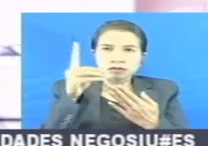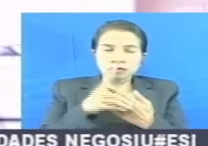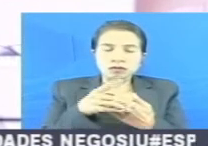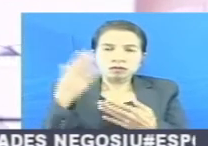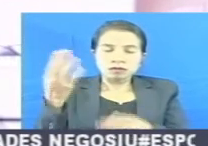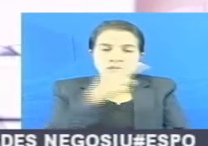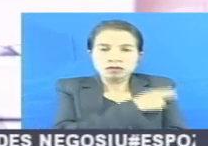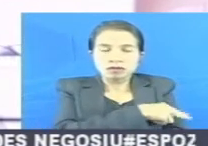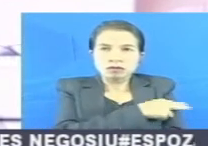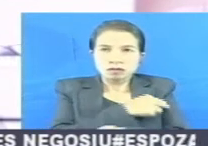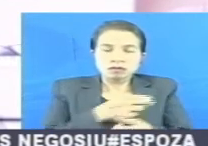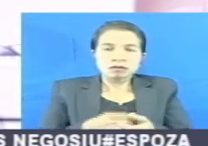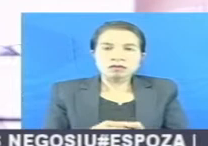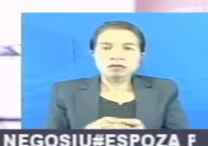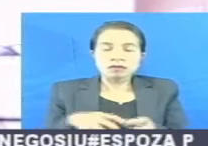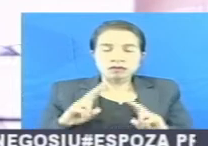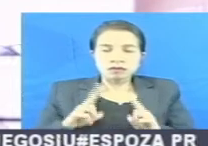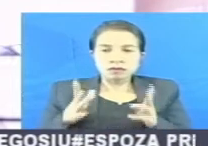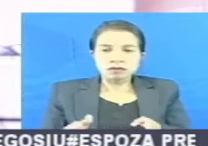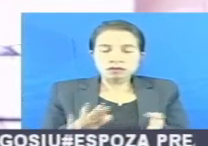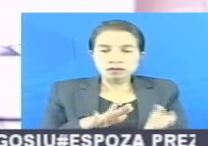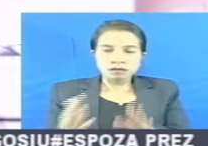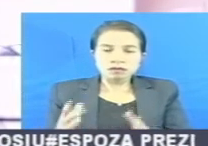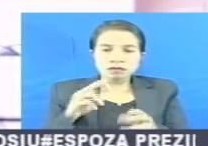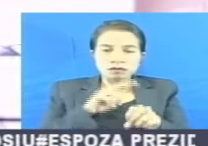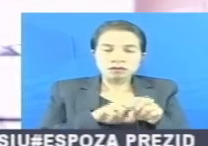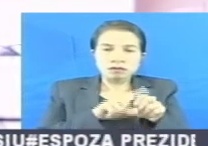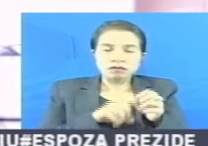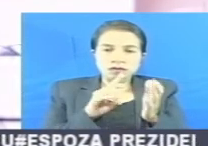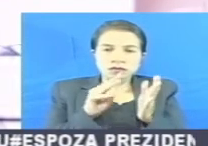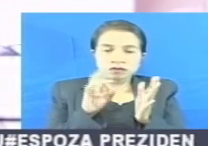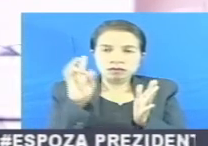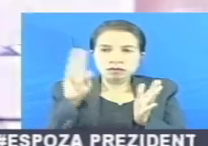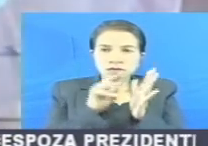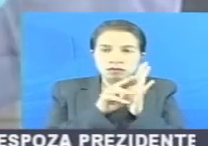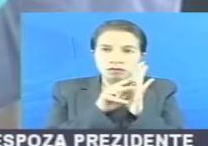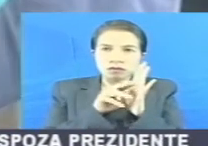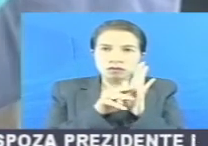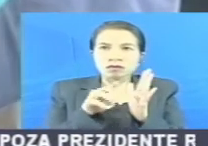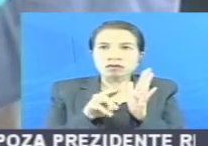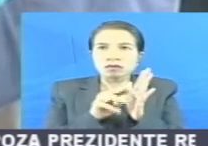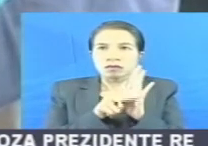dele. Saudosa ne hakotu is e a oras tukuhitu hobalung dader.